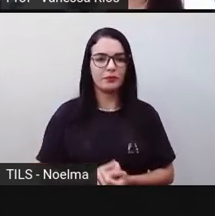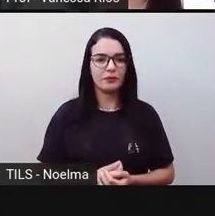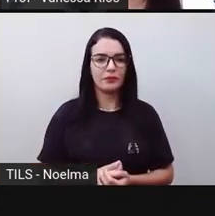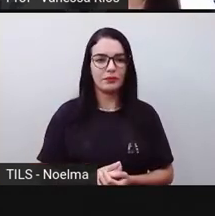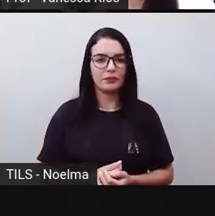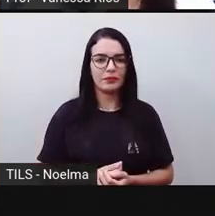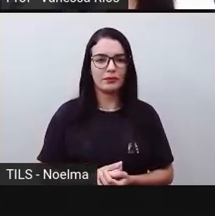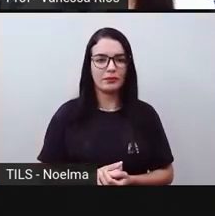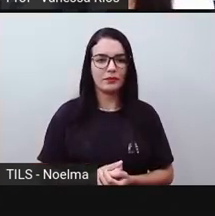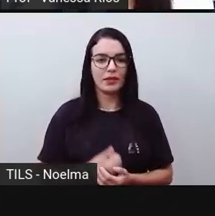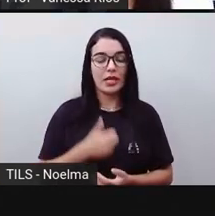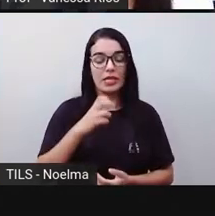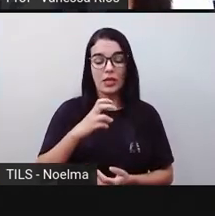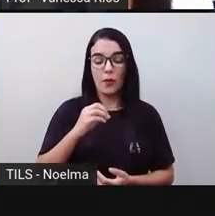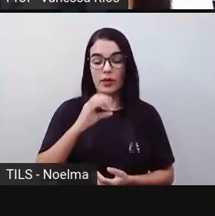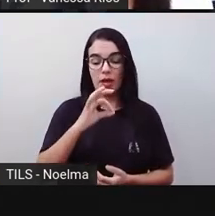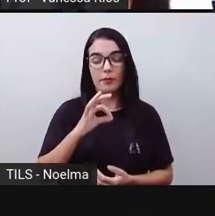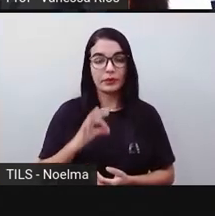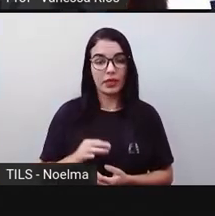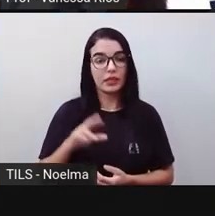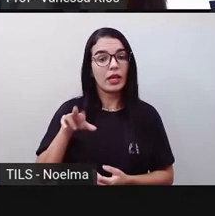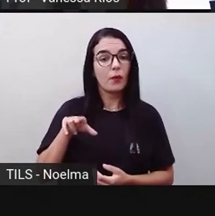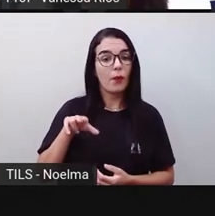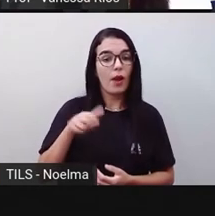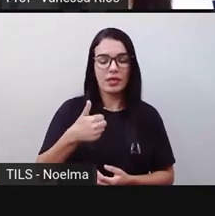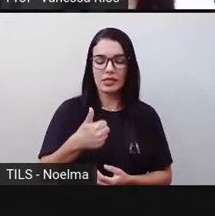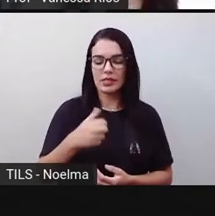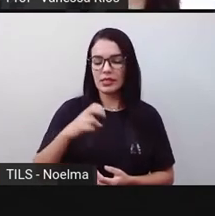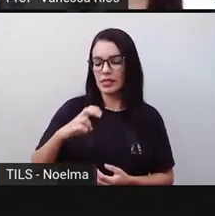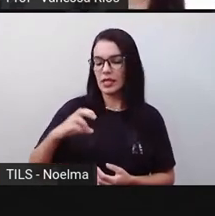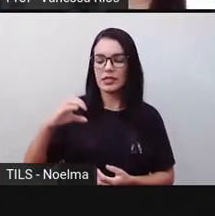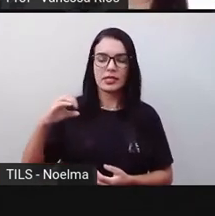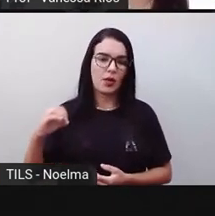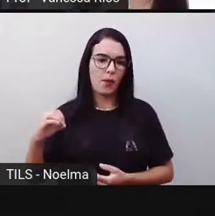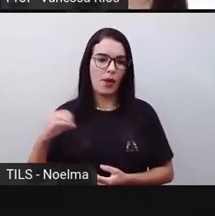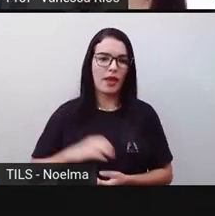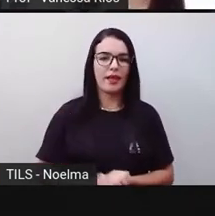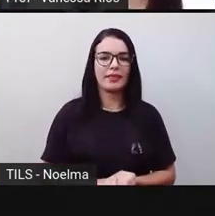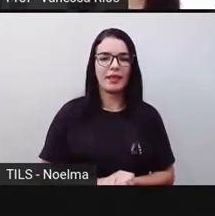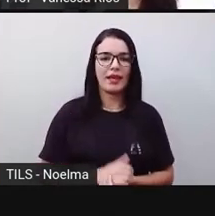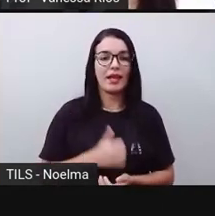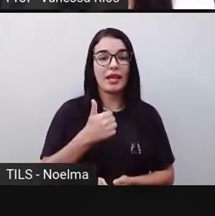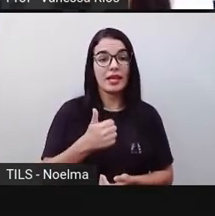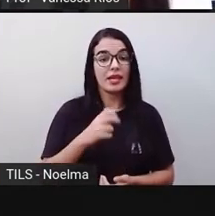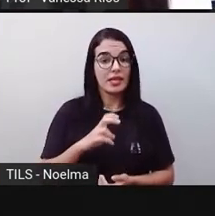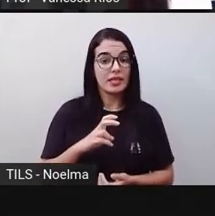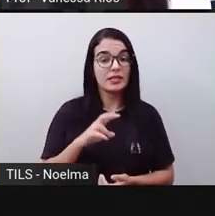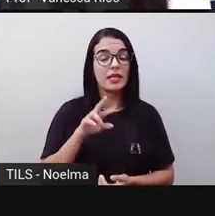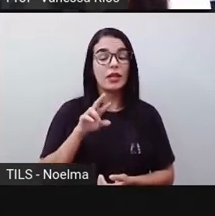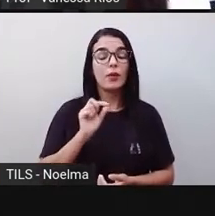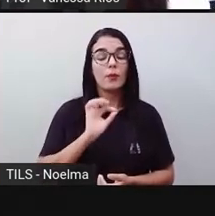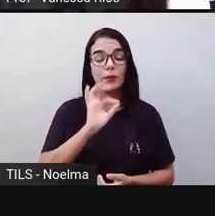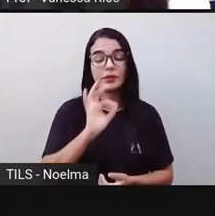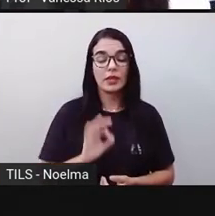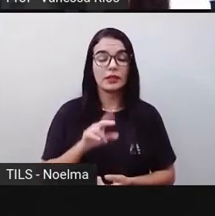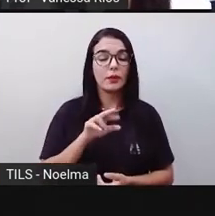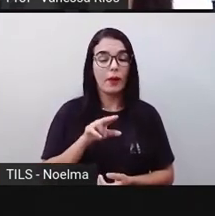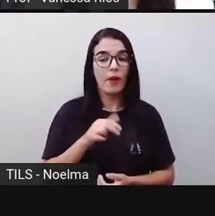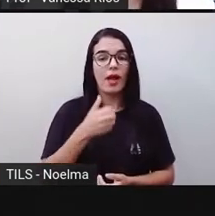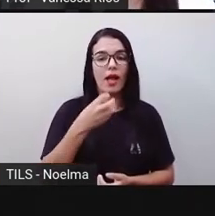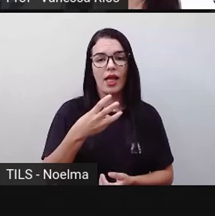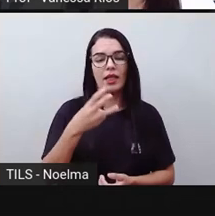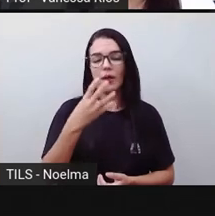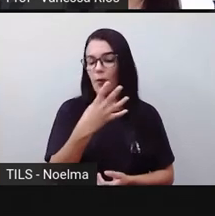a 90, 50% de 300 é igual a 150, 15% de 300 é igual